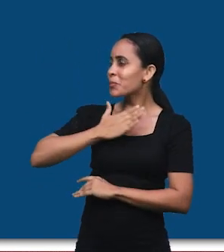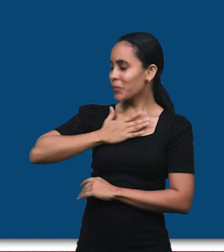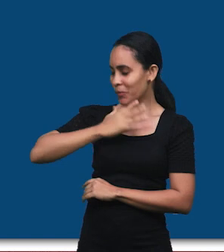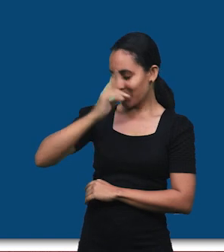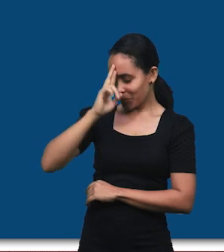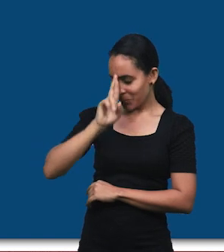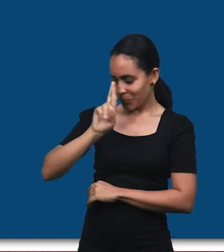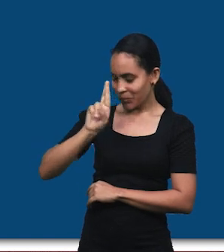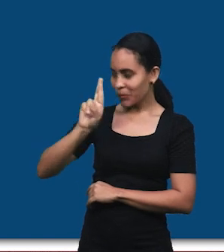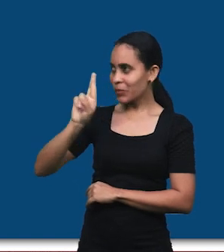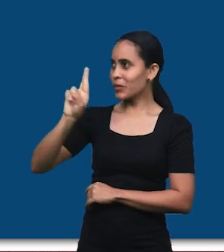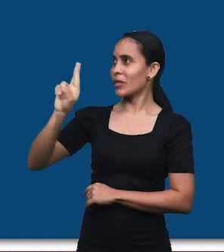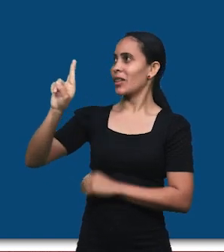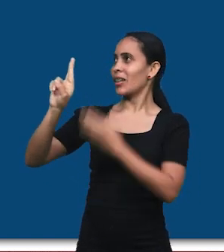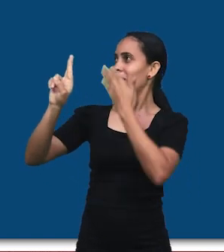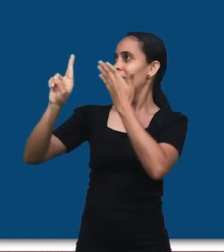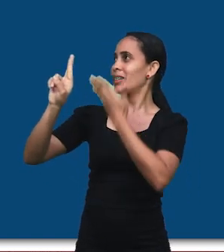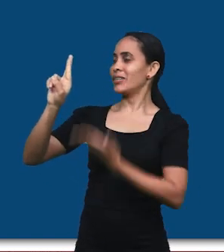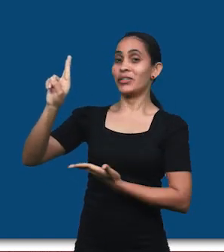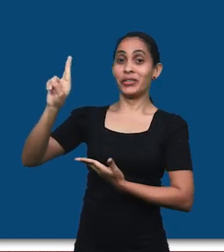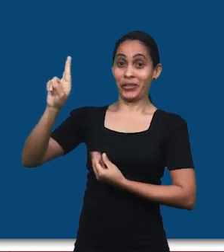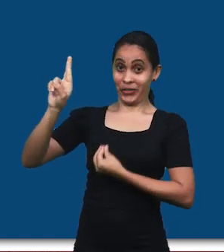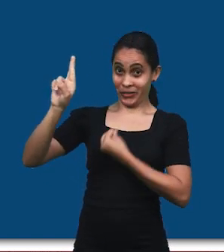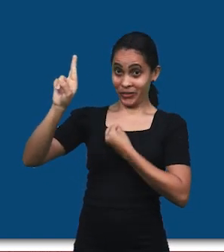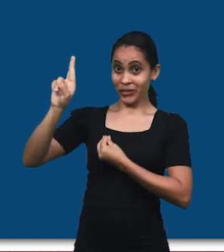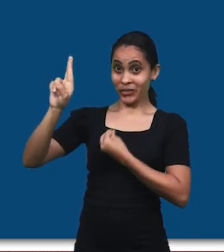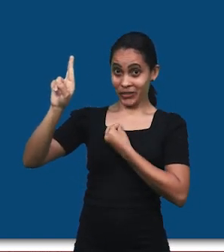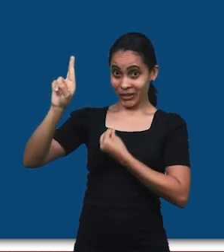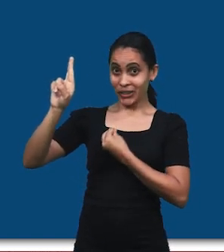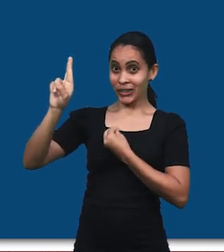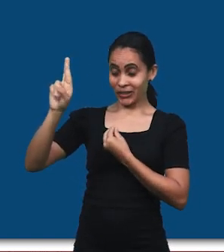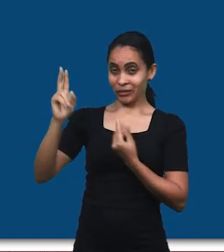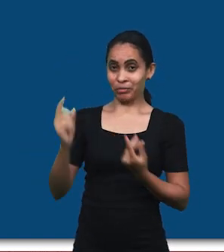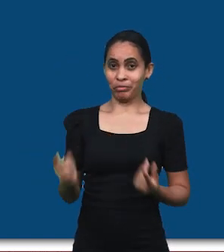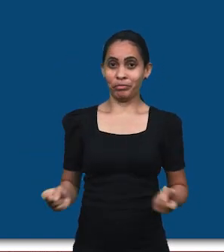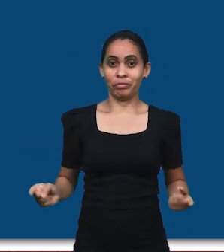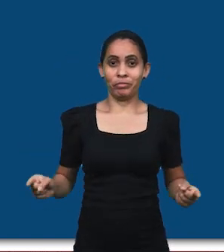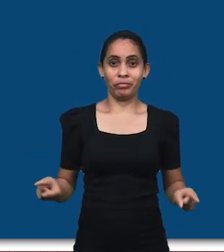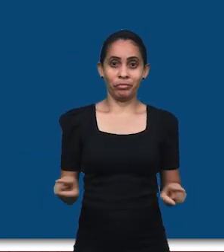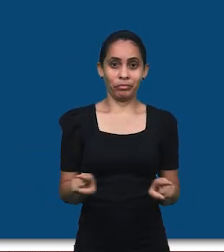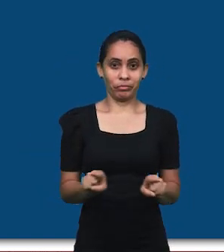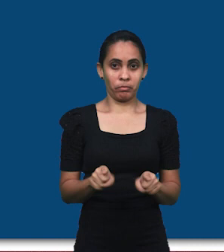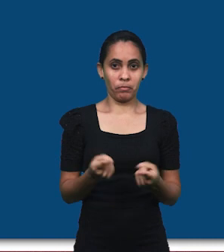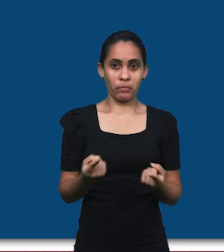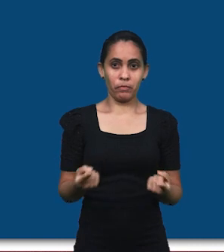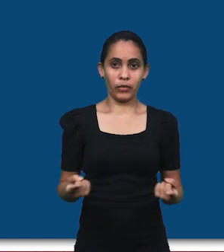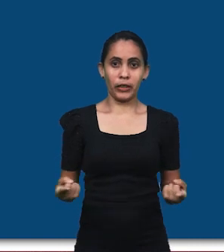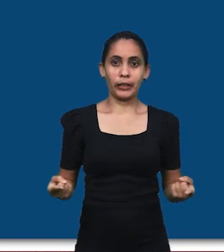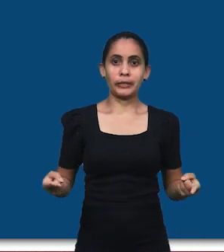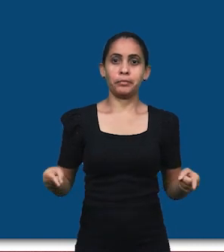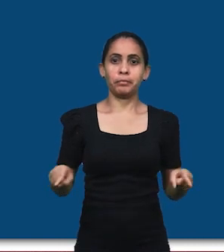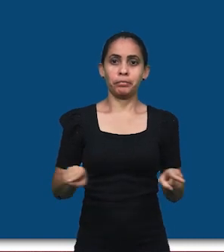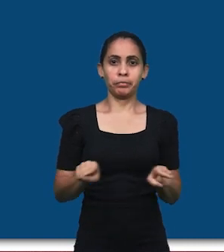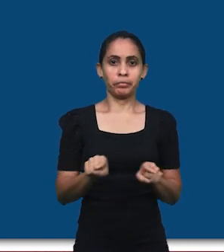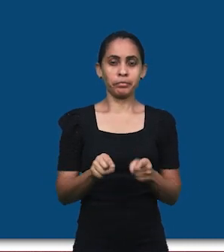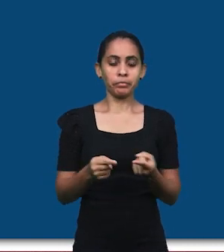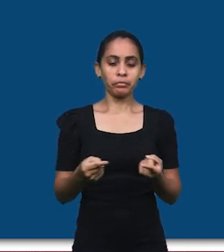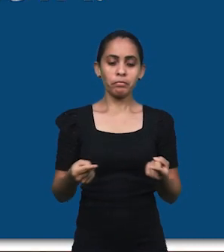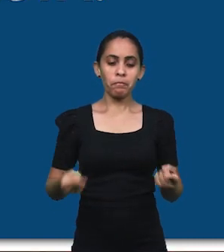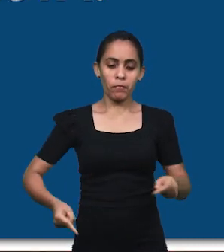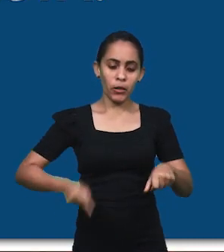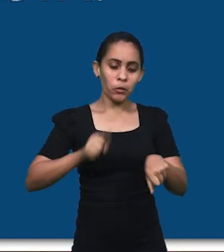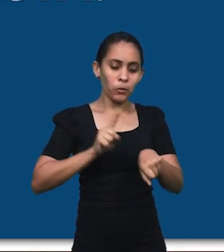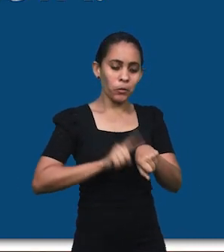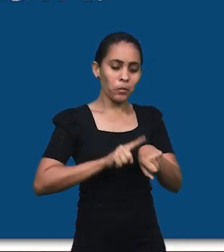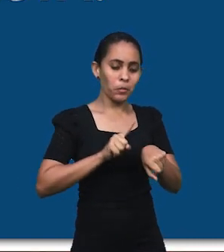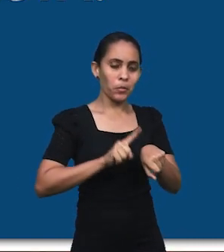está nas mãos do meu Jesus, que vivo está. As irmãs,